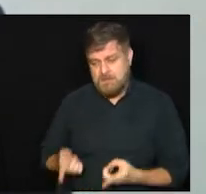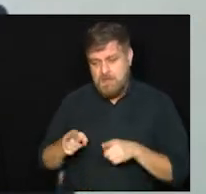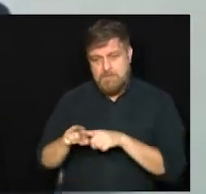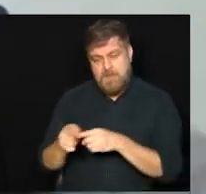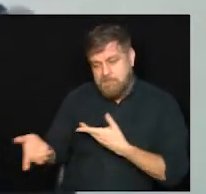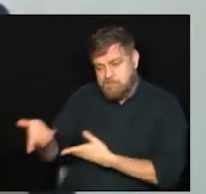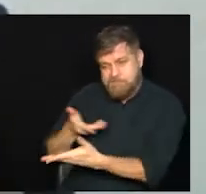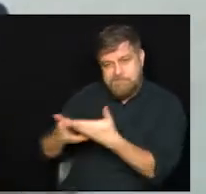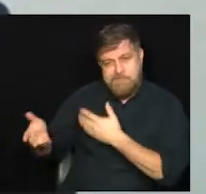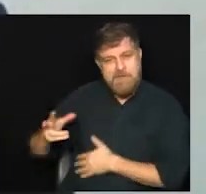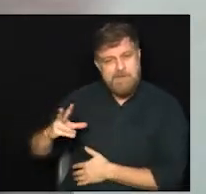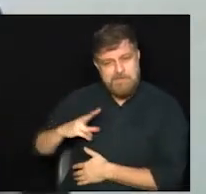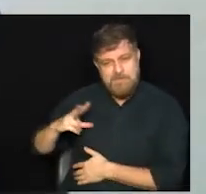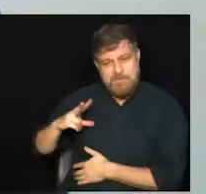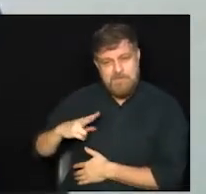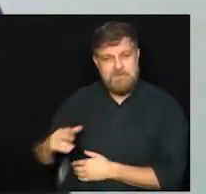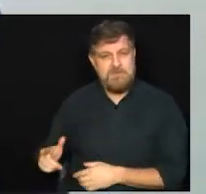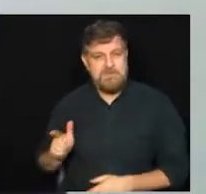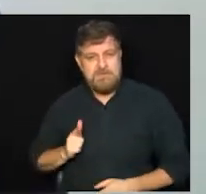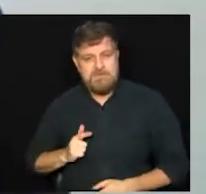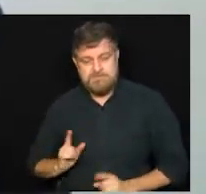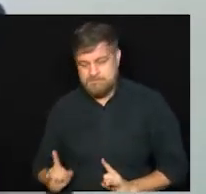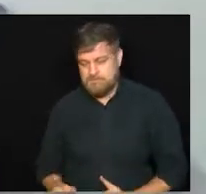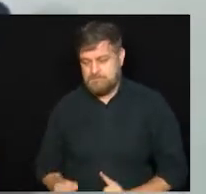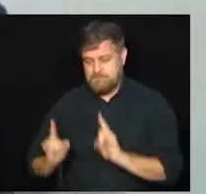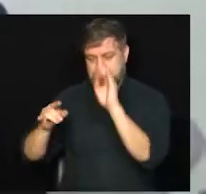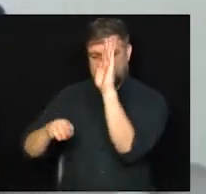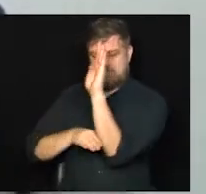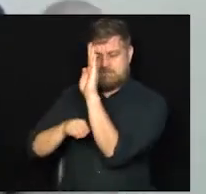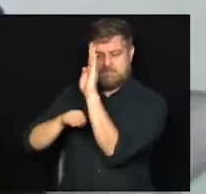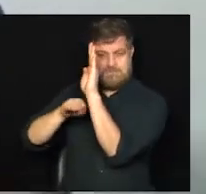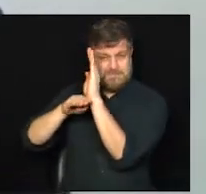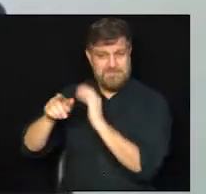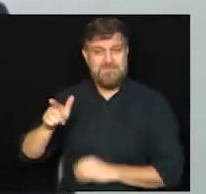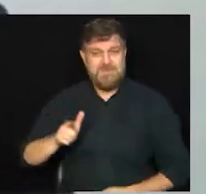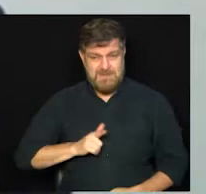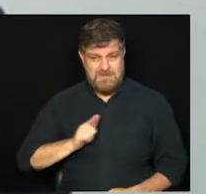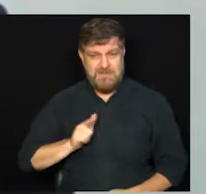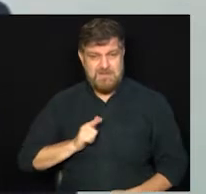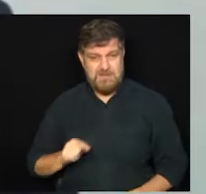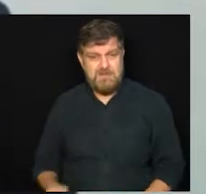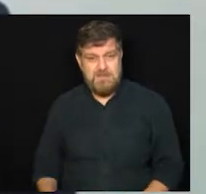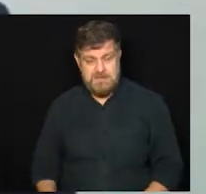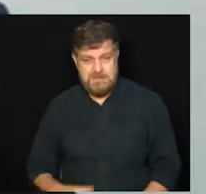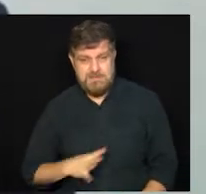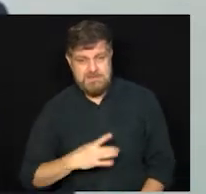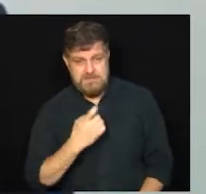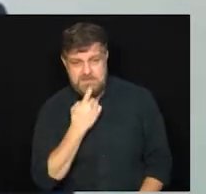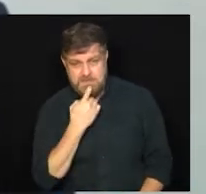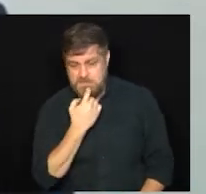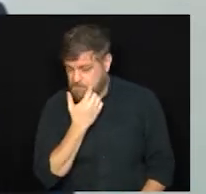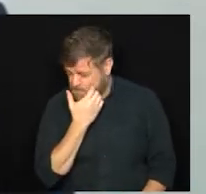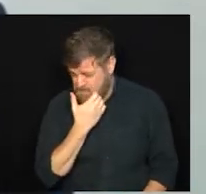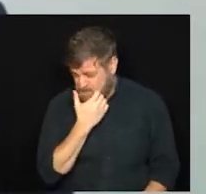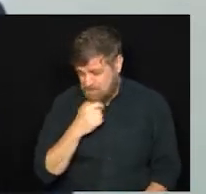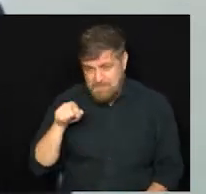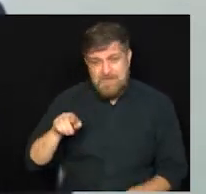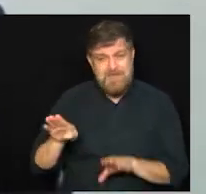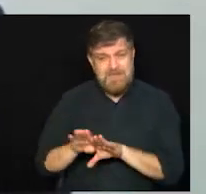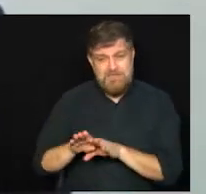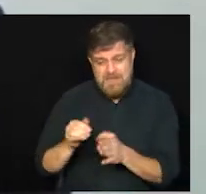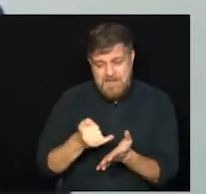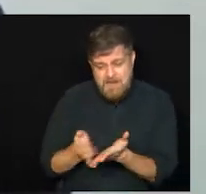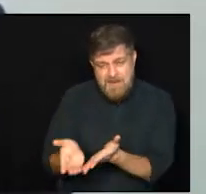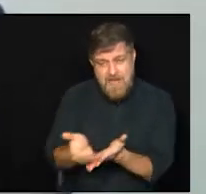né? Praticamente um quarto, um investidor. Campinas hoje tem vários condotéis. Para os condotéis, além do refis,